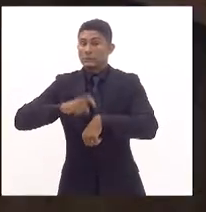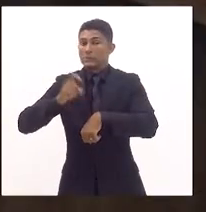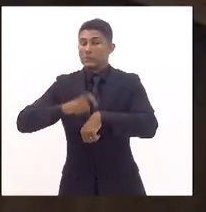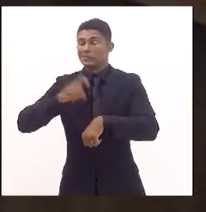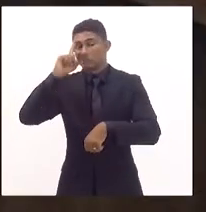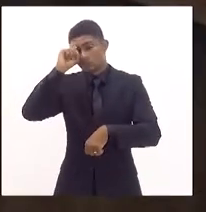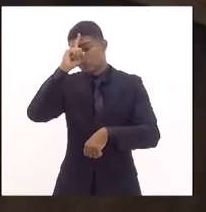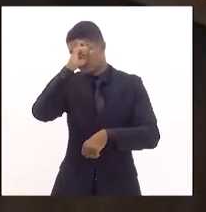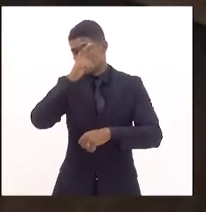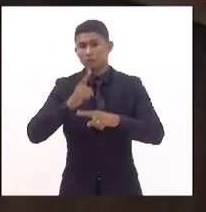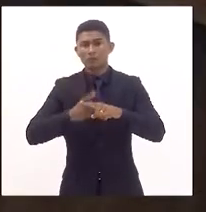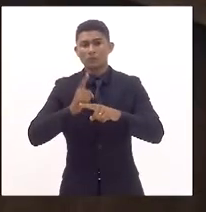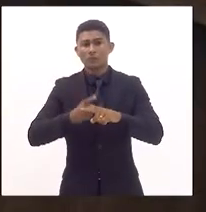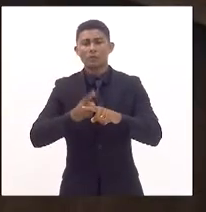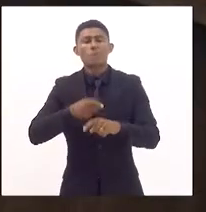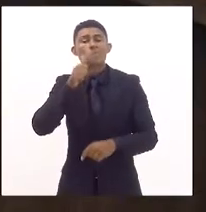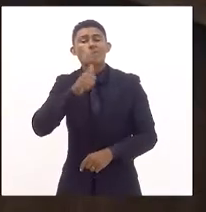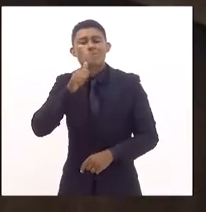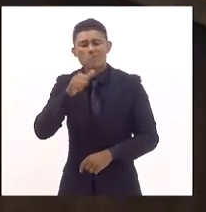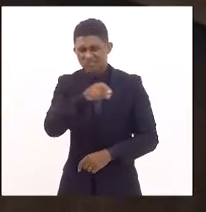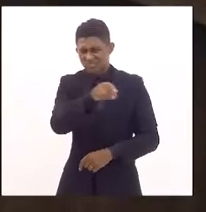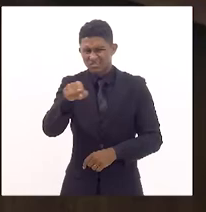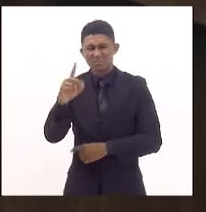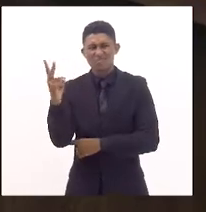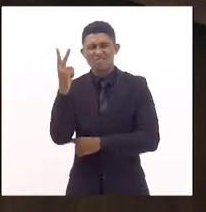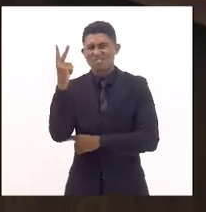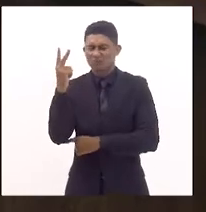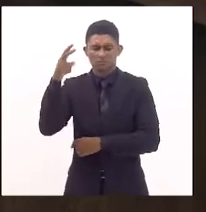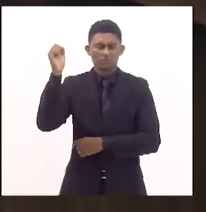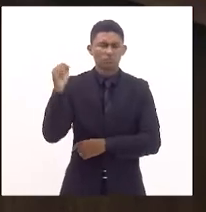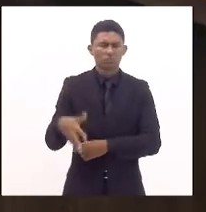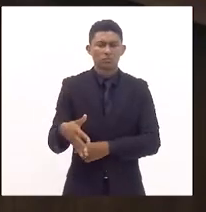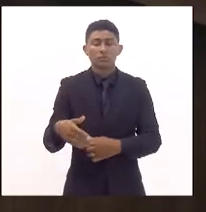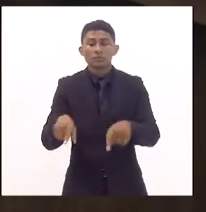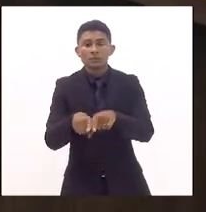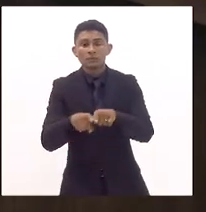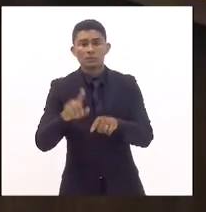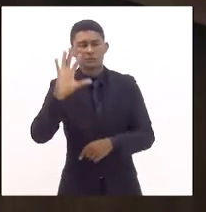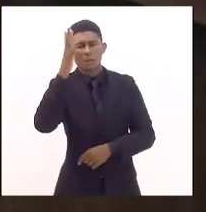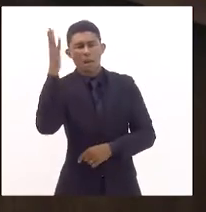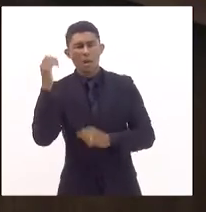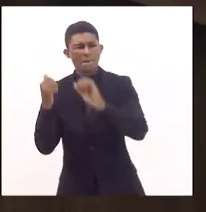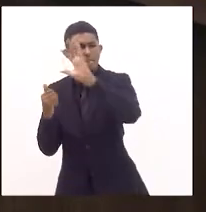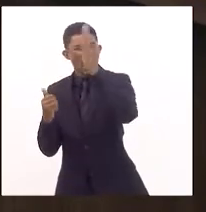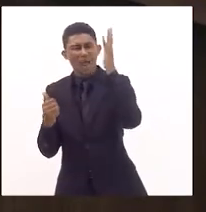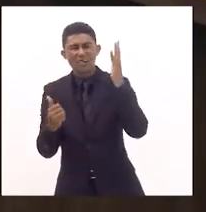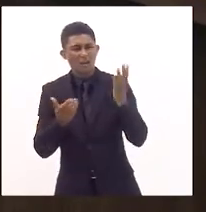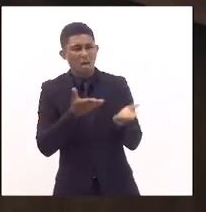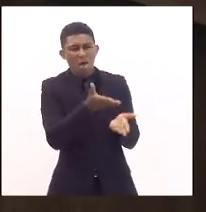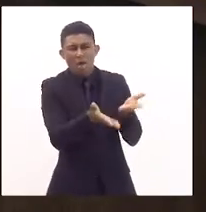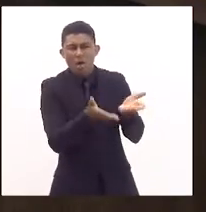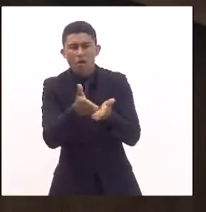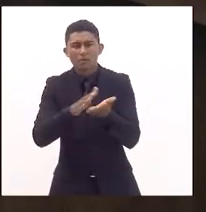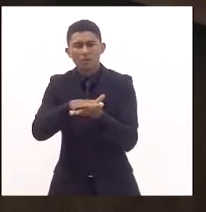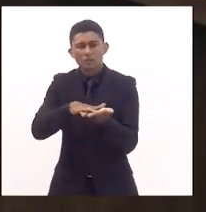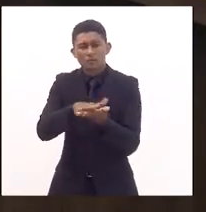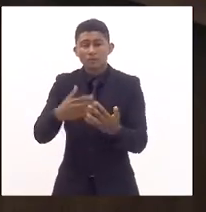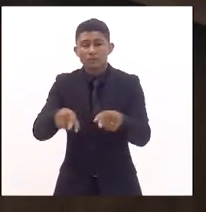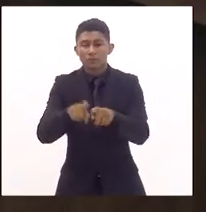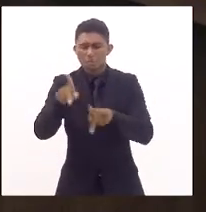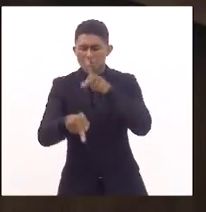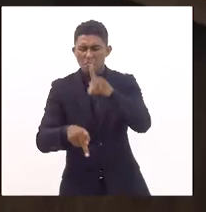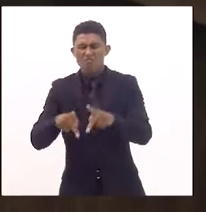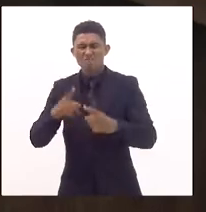que a gente desvaloriza as mulheres, em que a gente diz não ao meio ambiente, em que a gente maltrata a